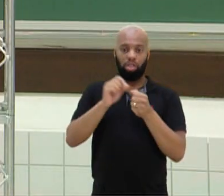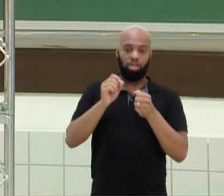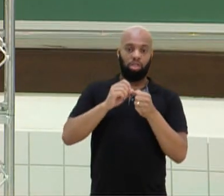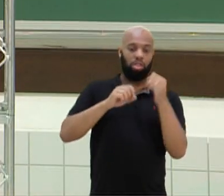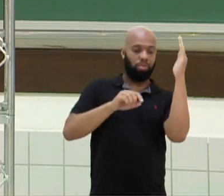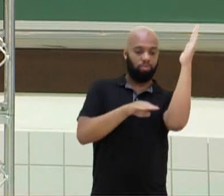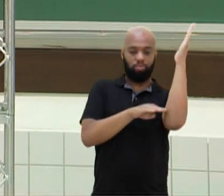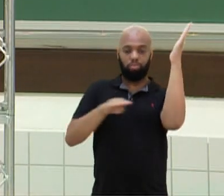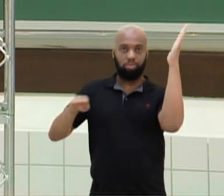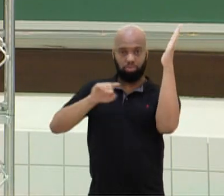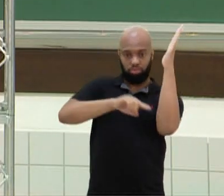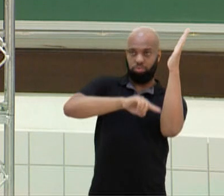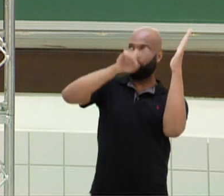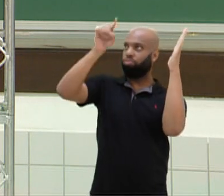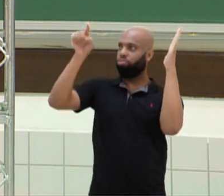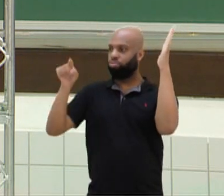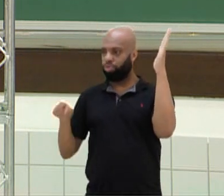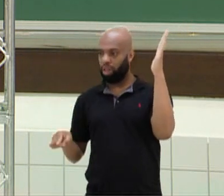0,25